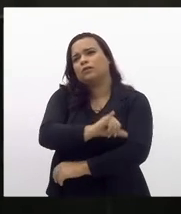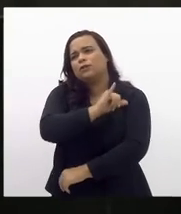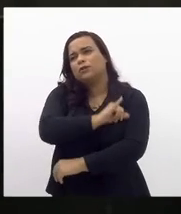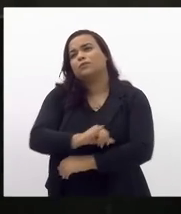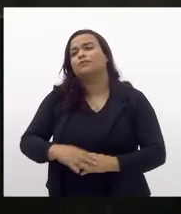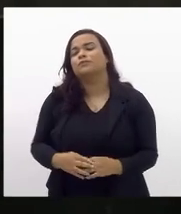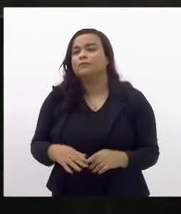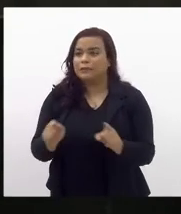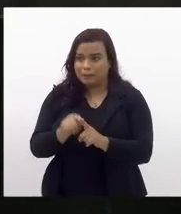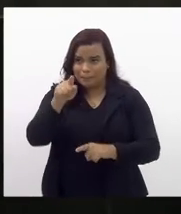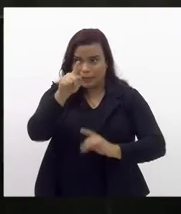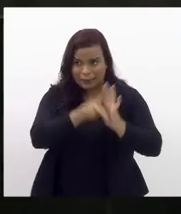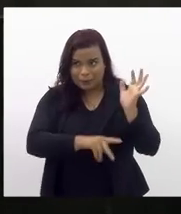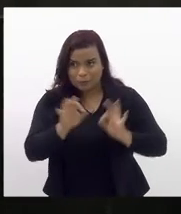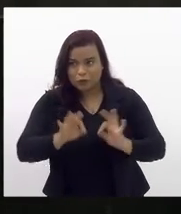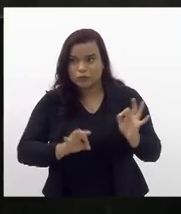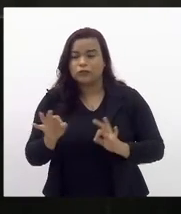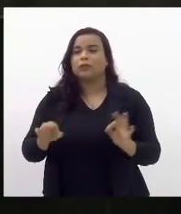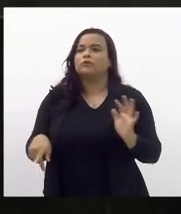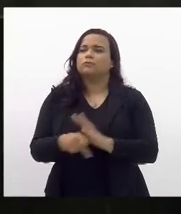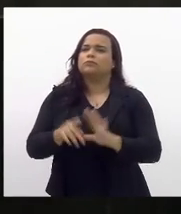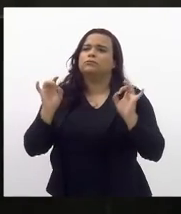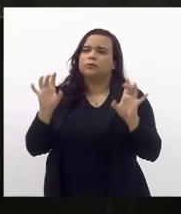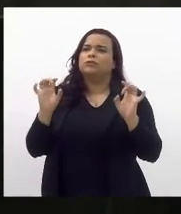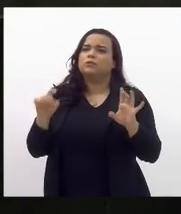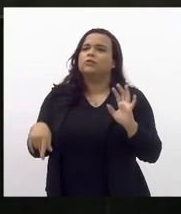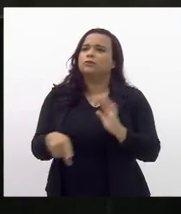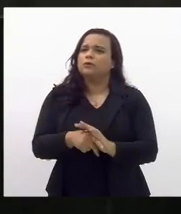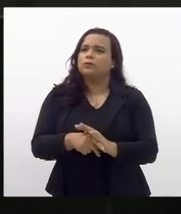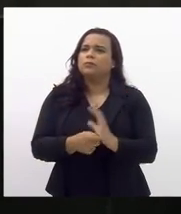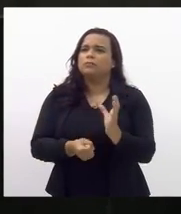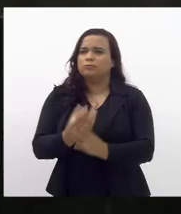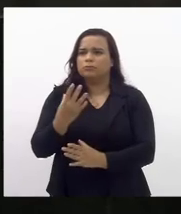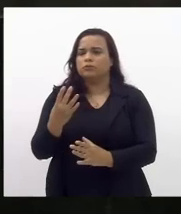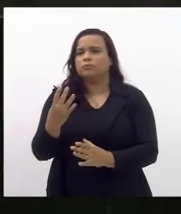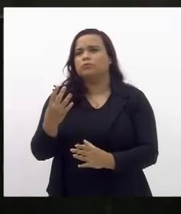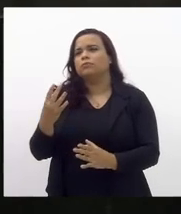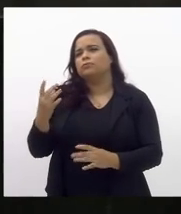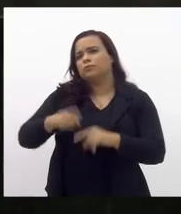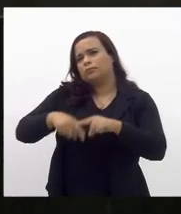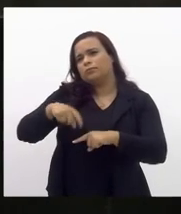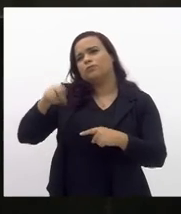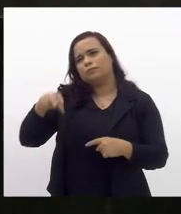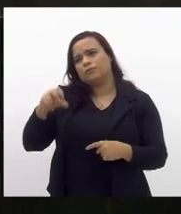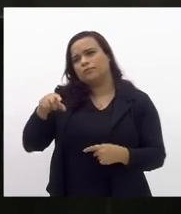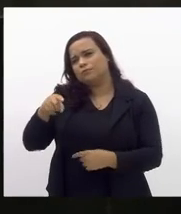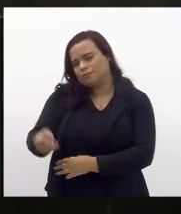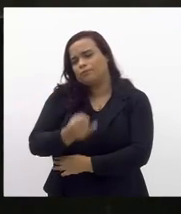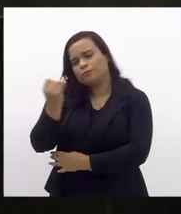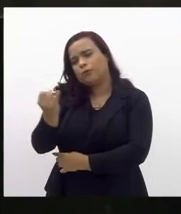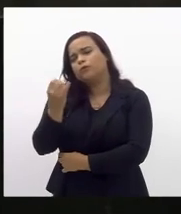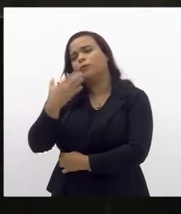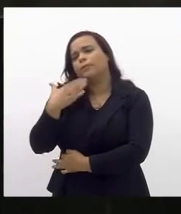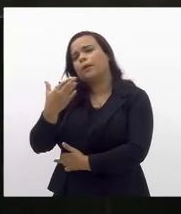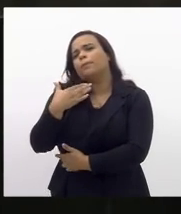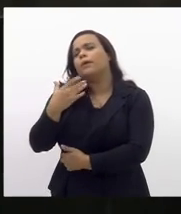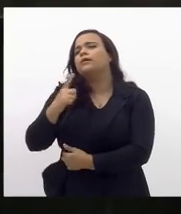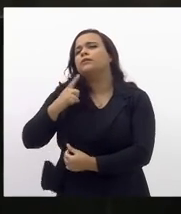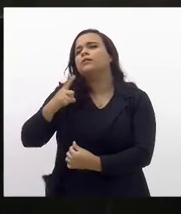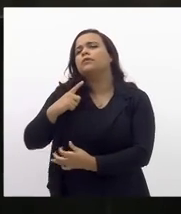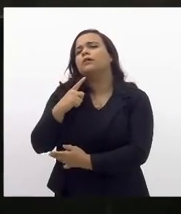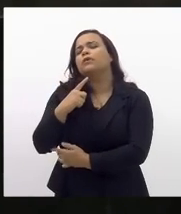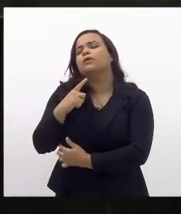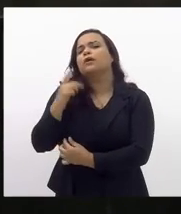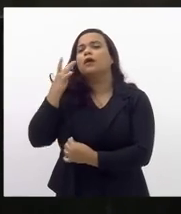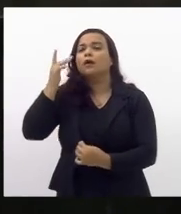também esse projeto, essa pauta específica da produção de fertilizantes. Foi importante a audiência, um debate qualificado, e acho que